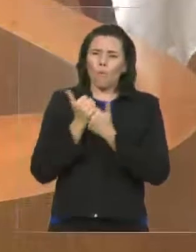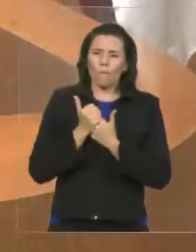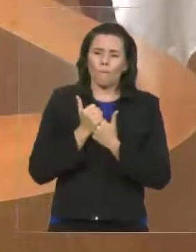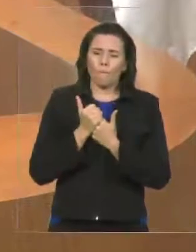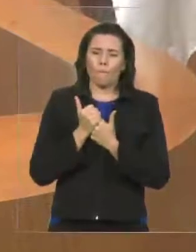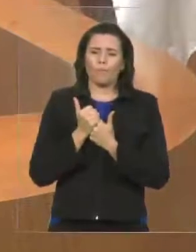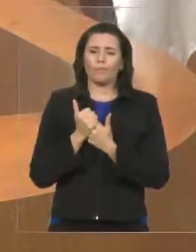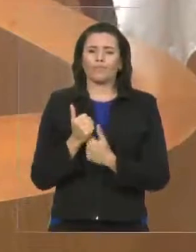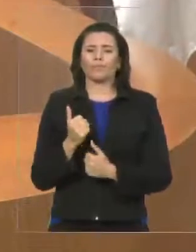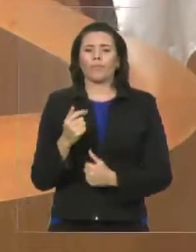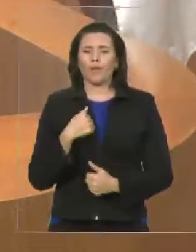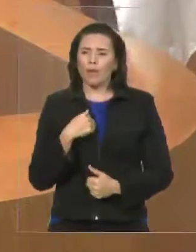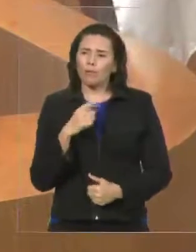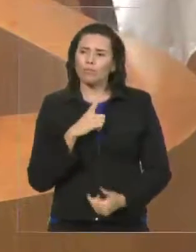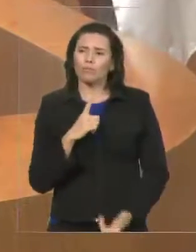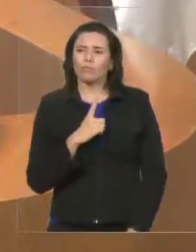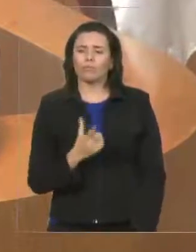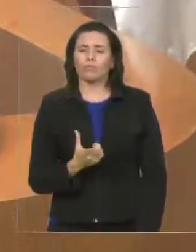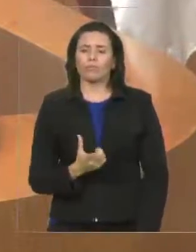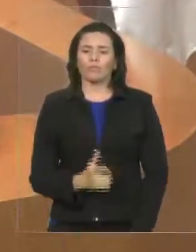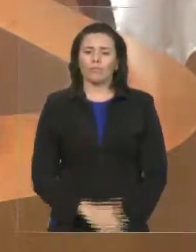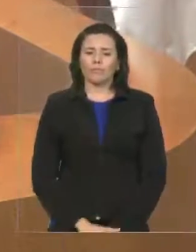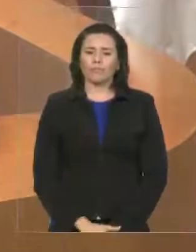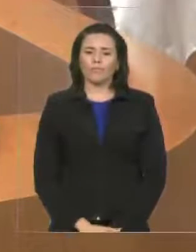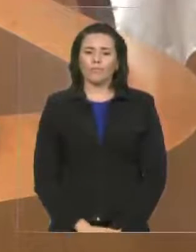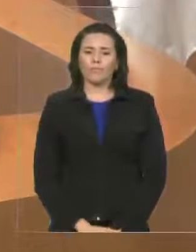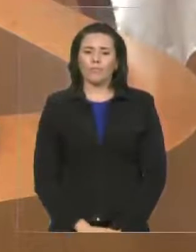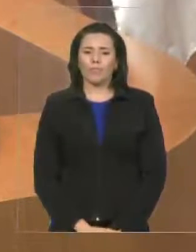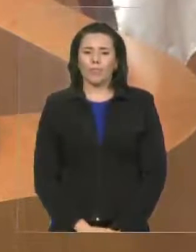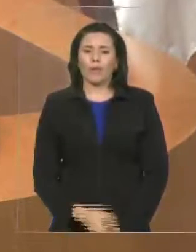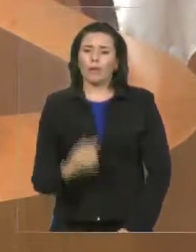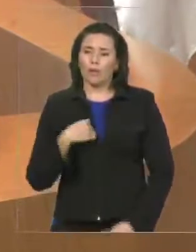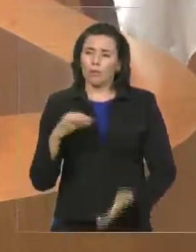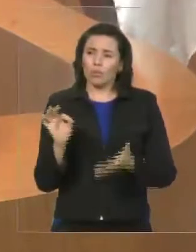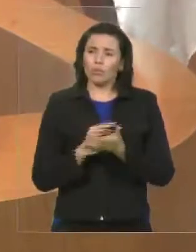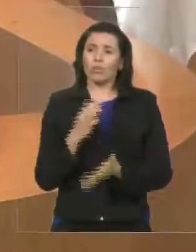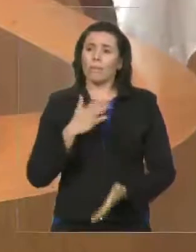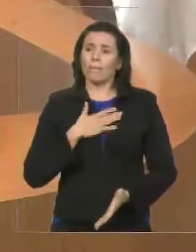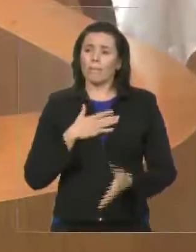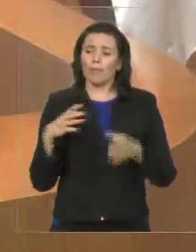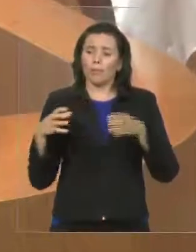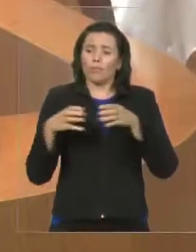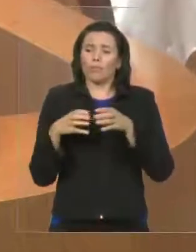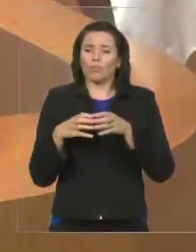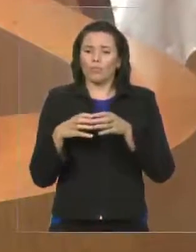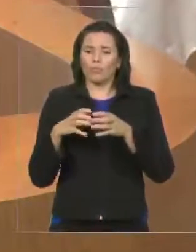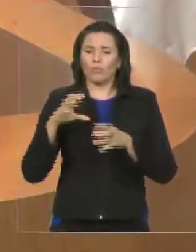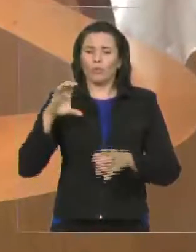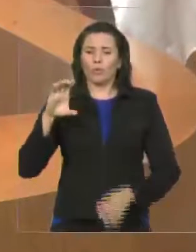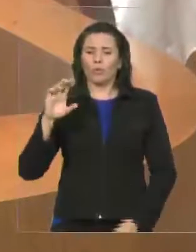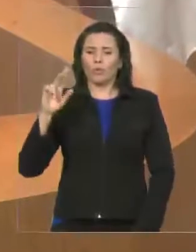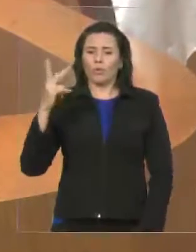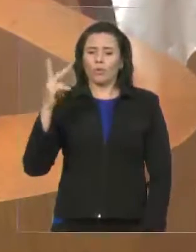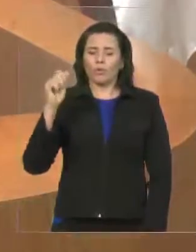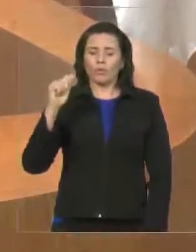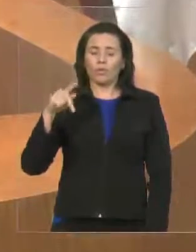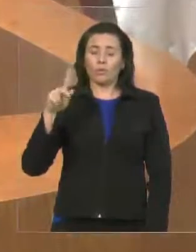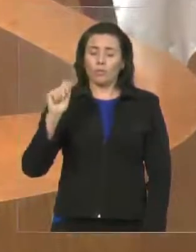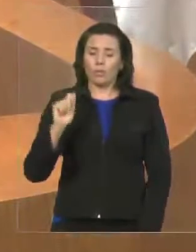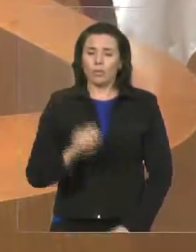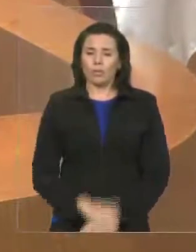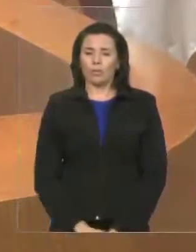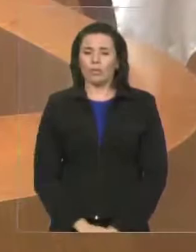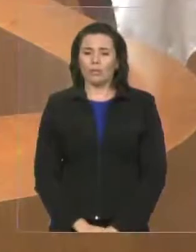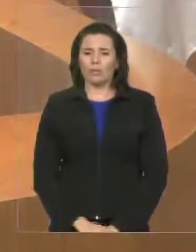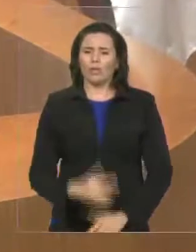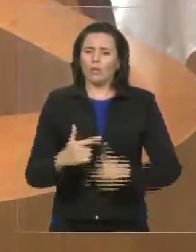para garantir o nosso registro de chapa, a chapa Por um Maranhão Justo para Todos e para